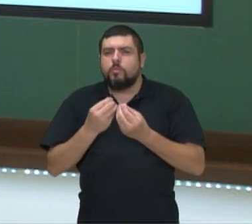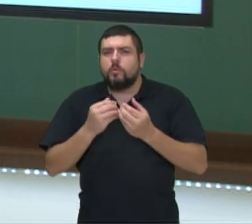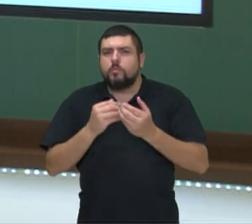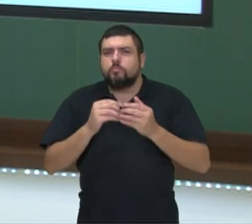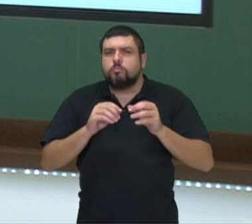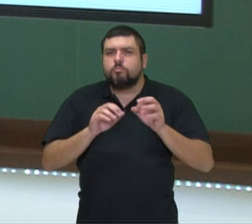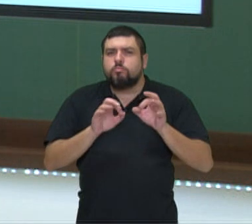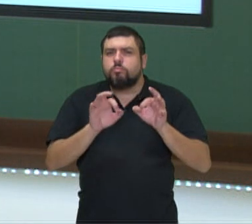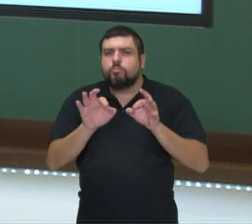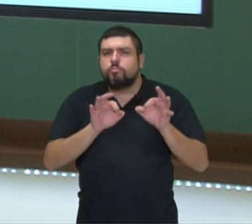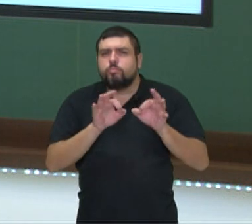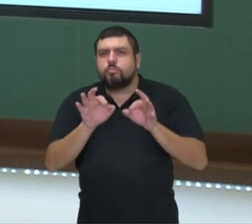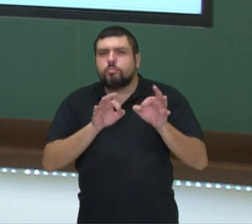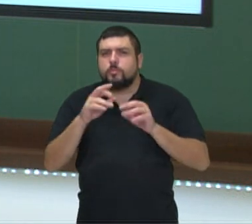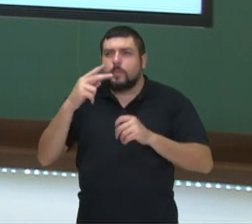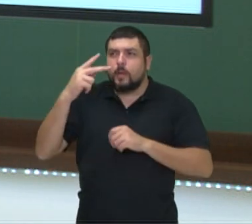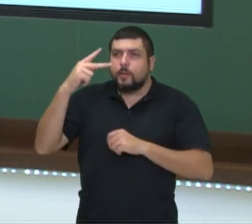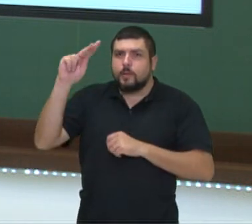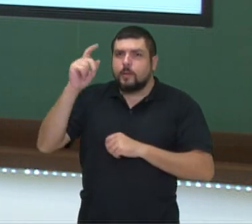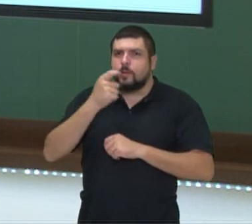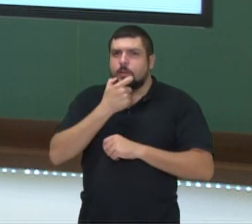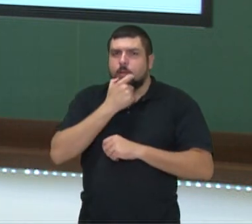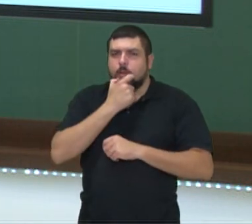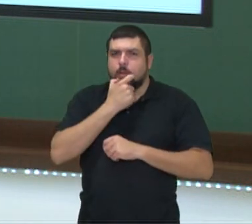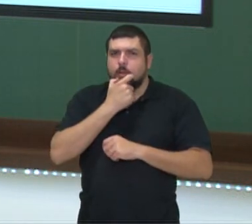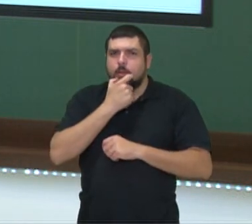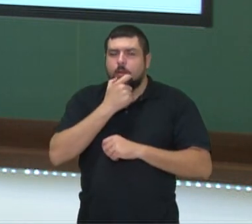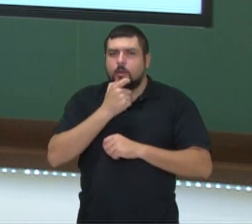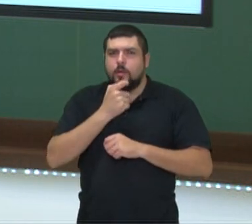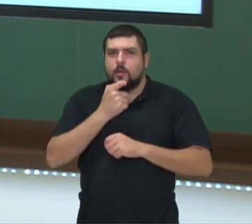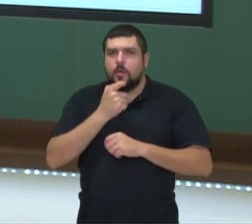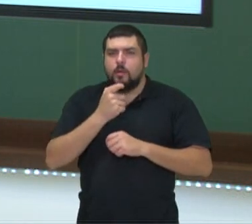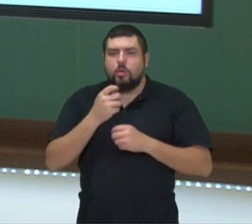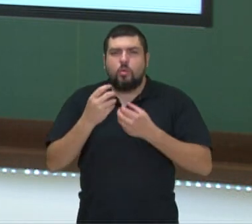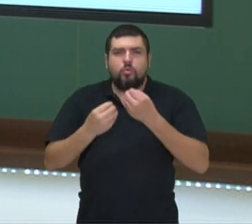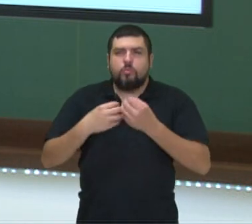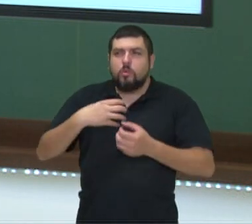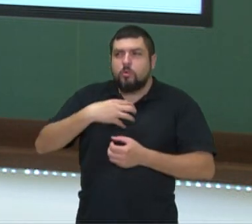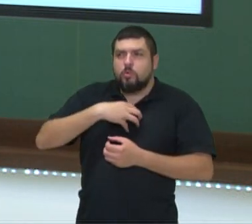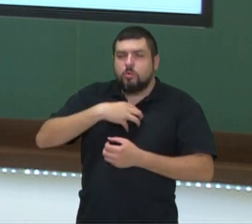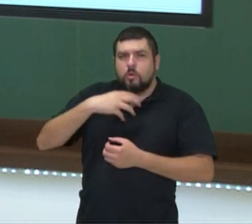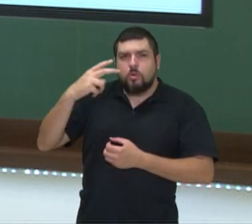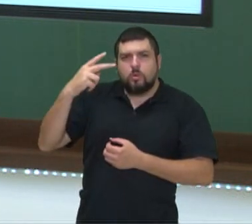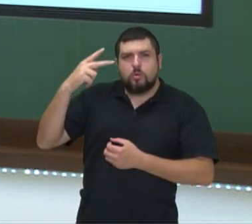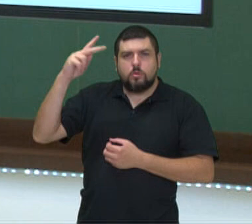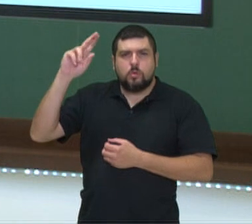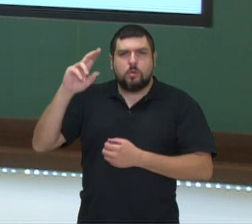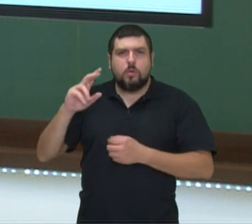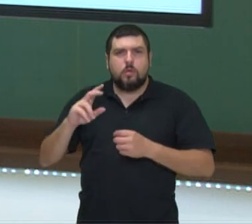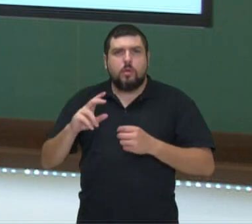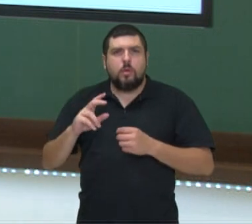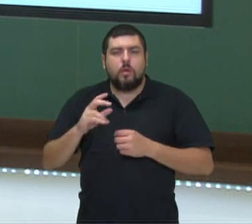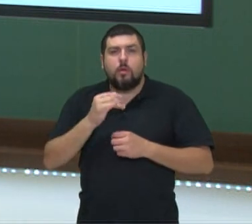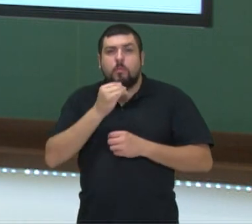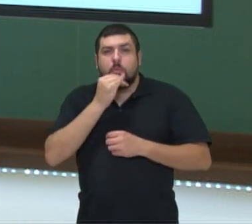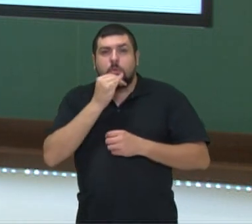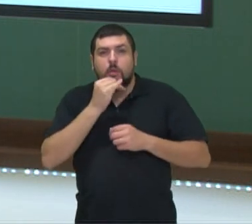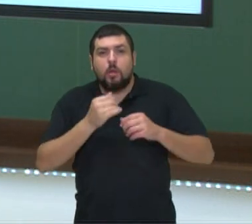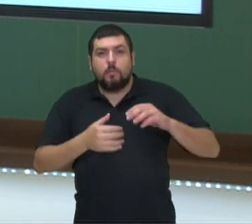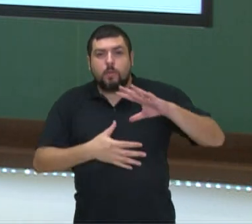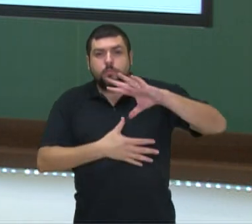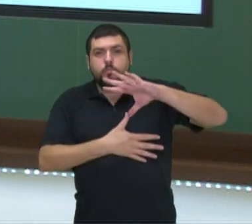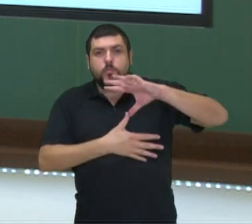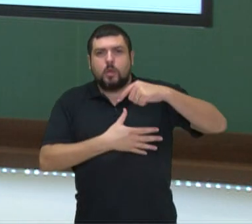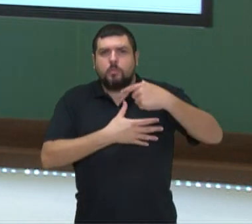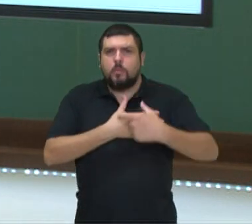se organizava aí, né, as diferenças, as similaridades que havia entre a colonização inglesa, espanhola e